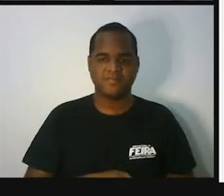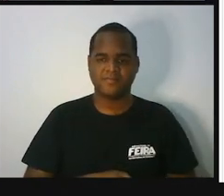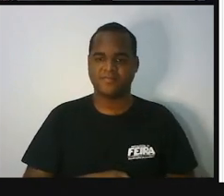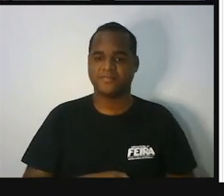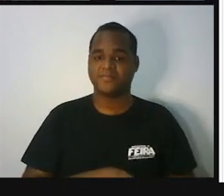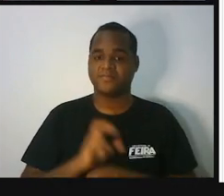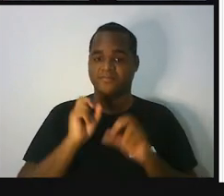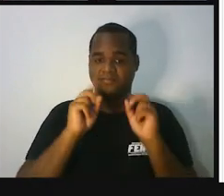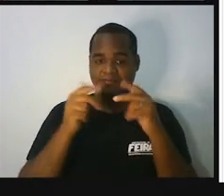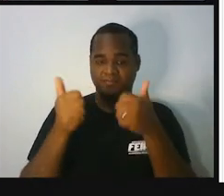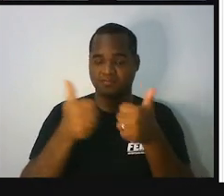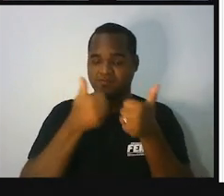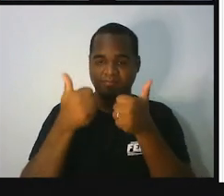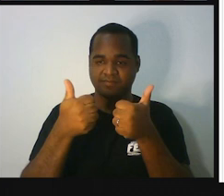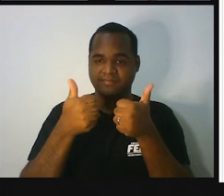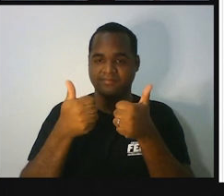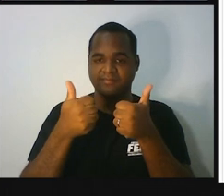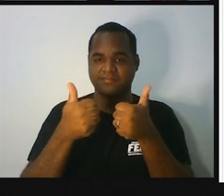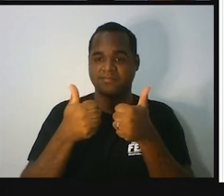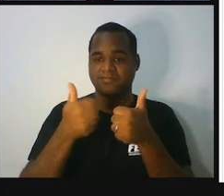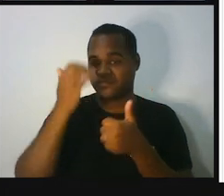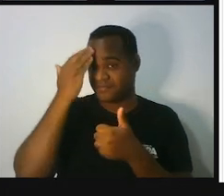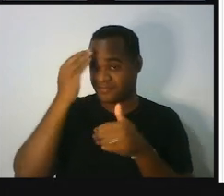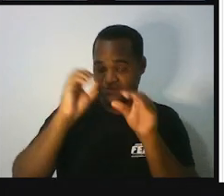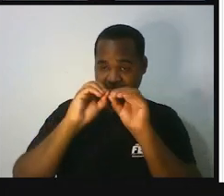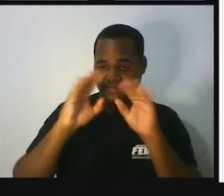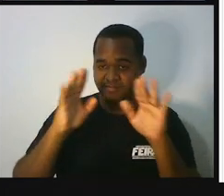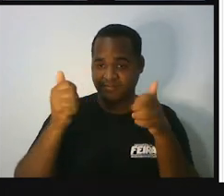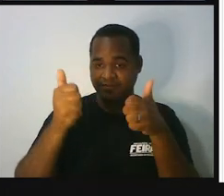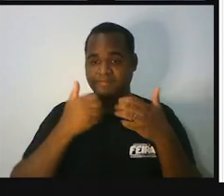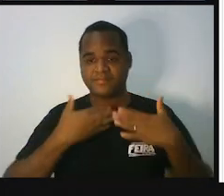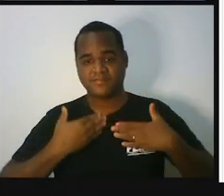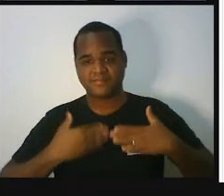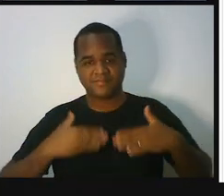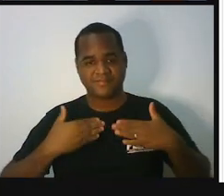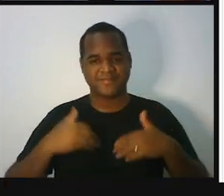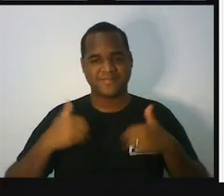Beleza? Bacana? Entendeu?